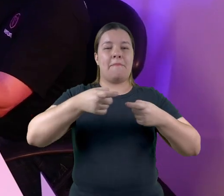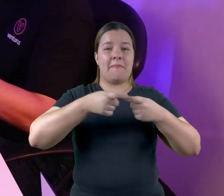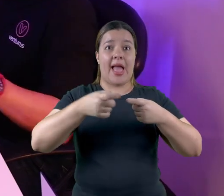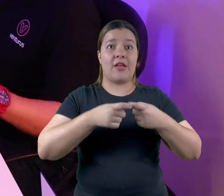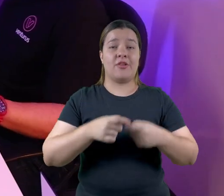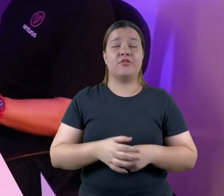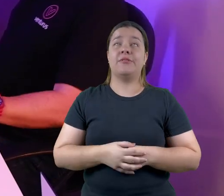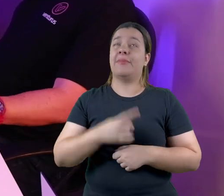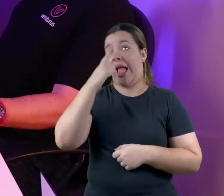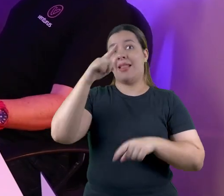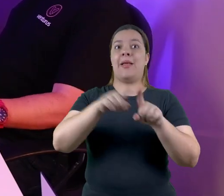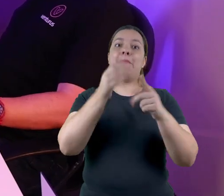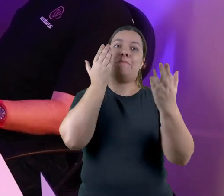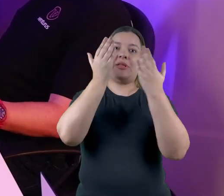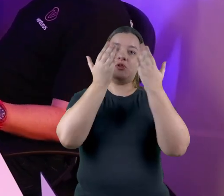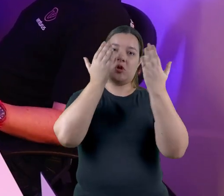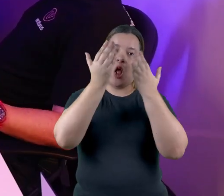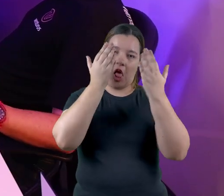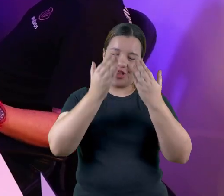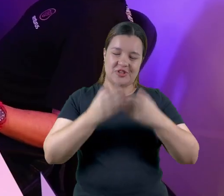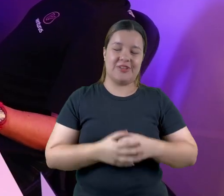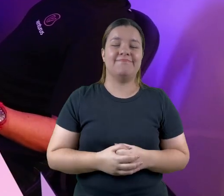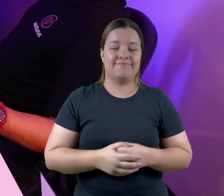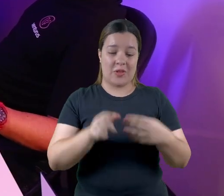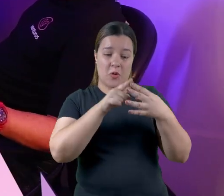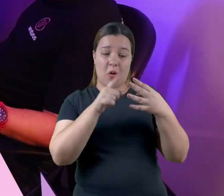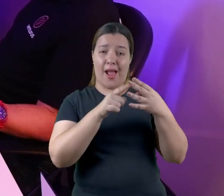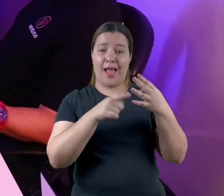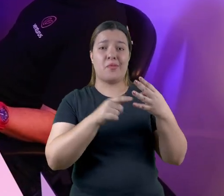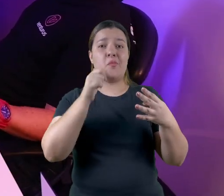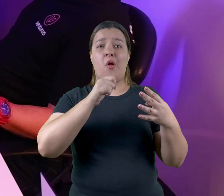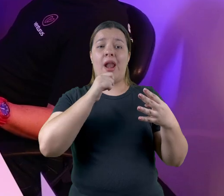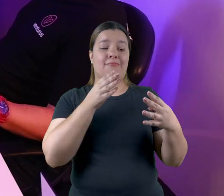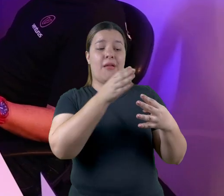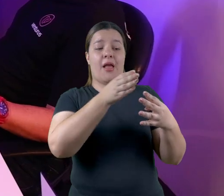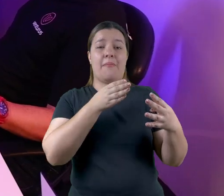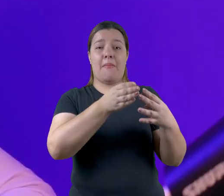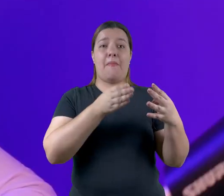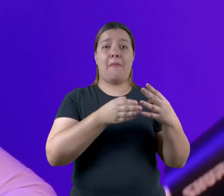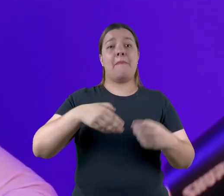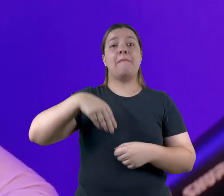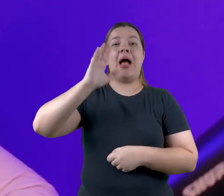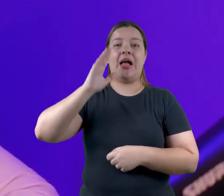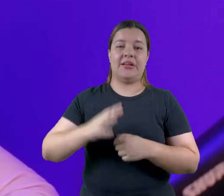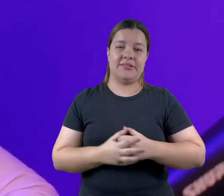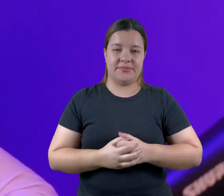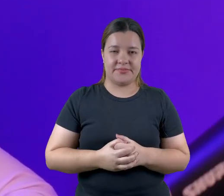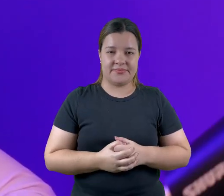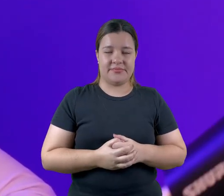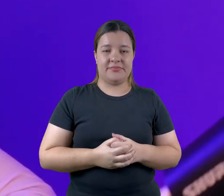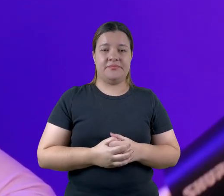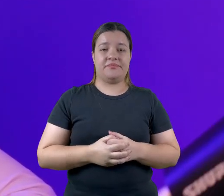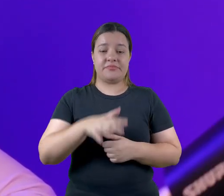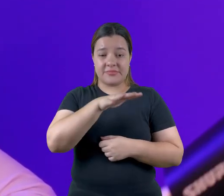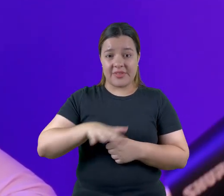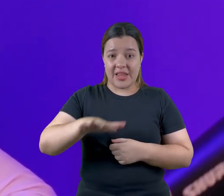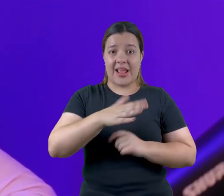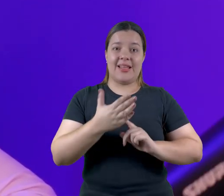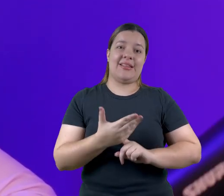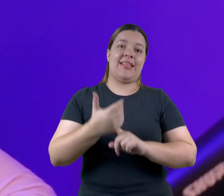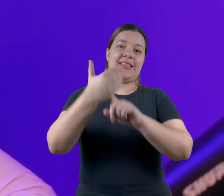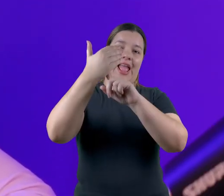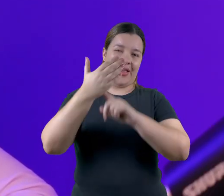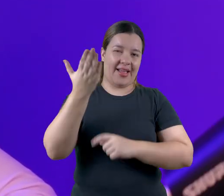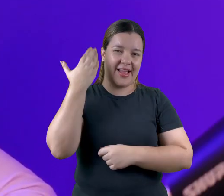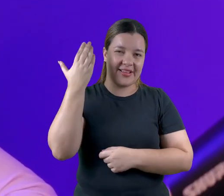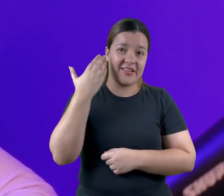que e e Psicologia psicologia também m né é era o que era o que mais tinha né então a área de